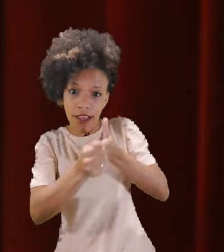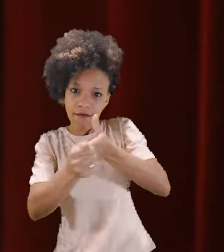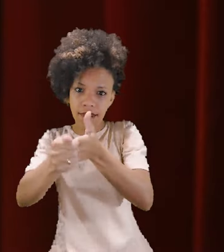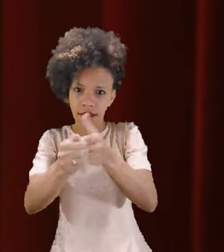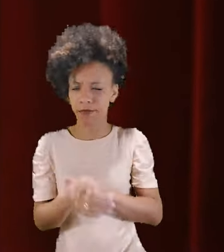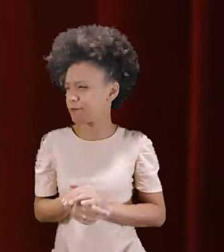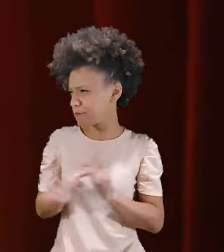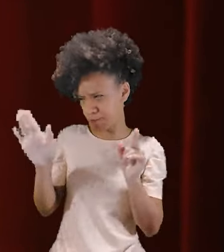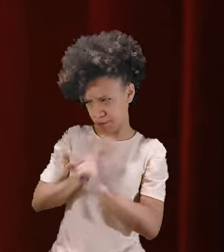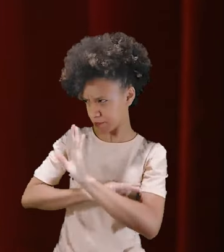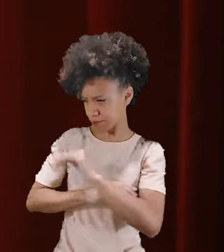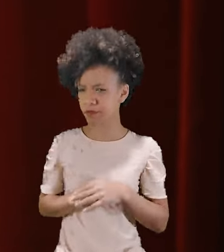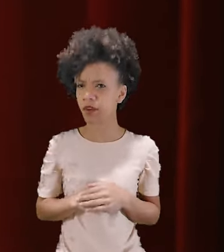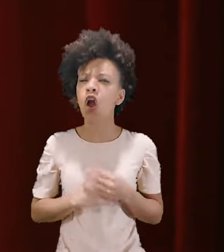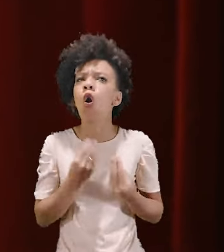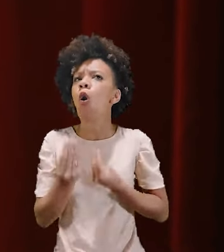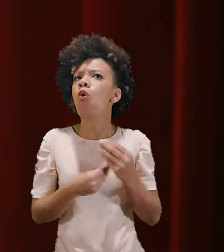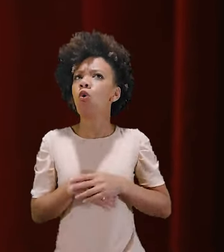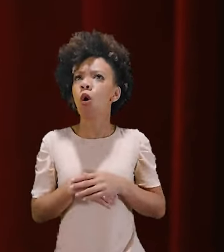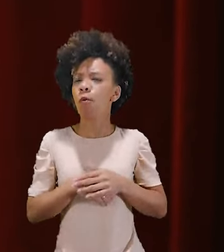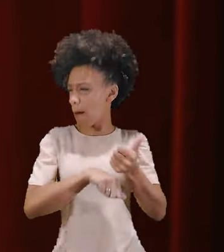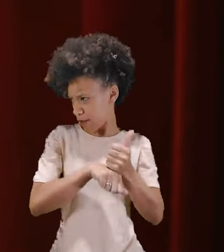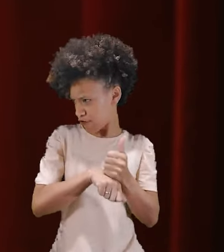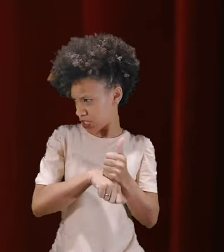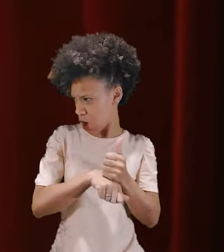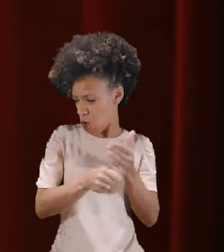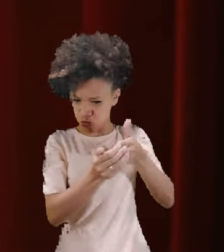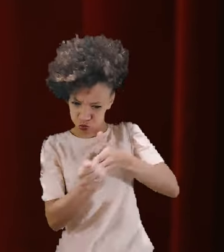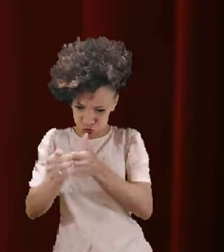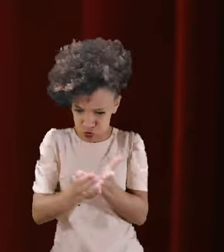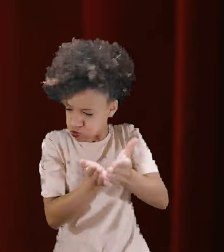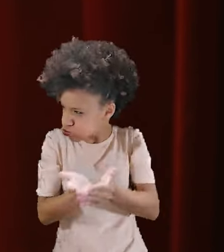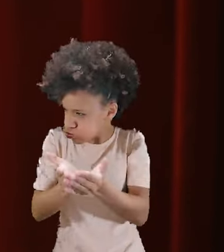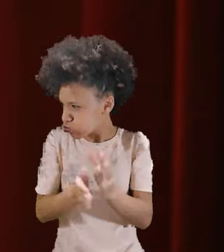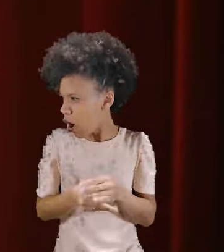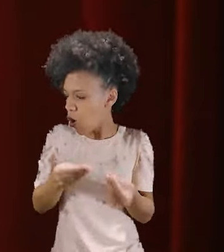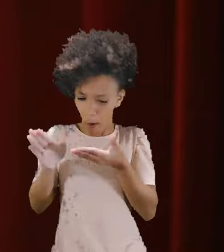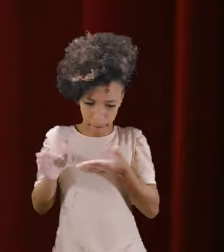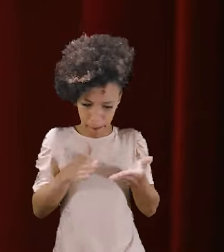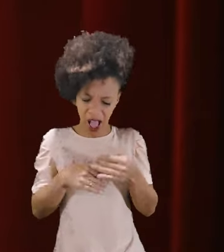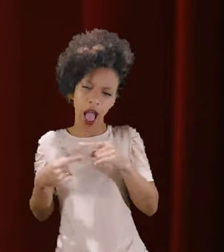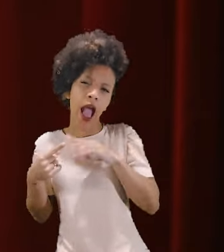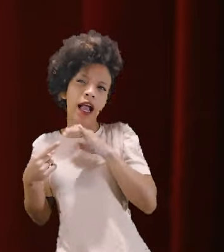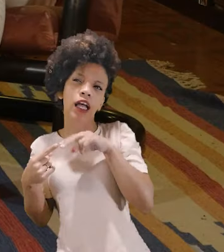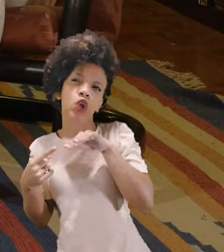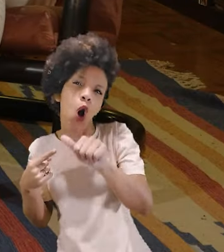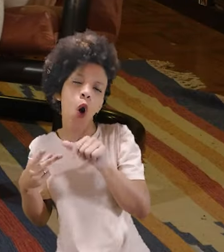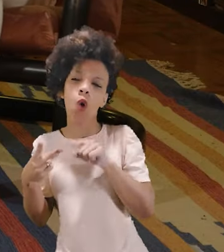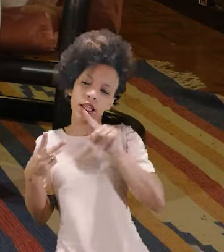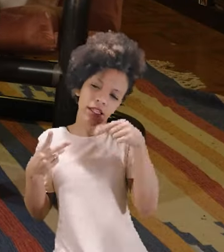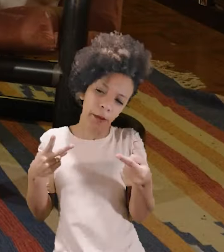eu te faço para já começa a senhora na paulada vamos lá como se torna um piloto de navio é um passo a passo você conversa de marcar